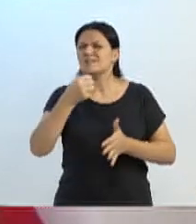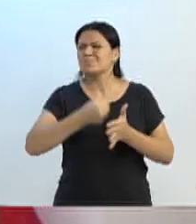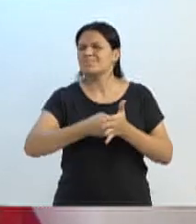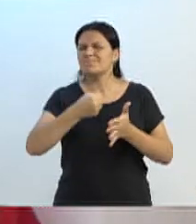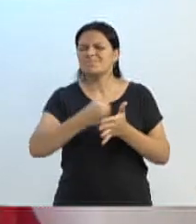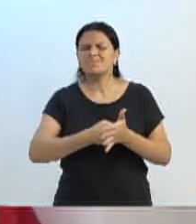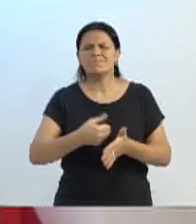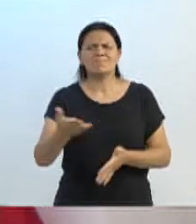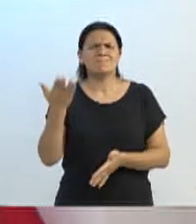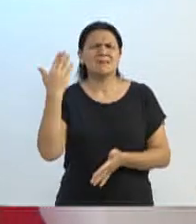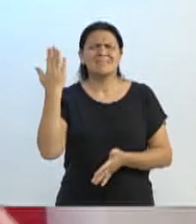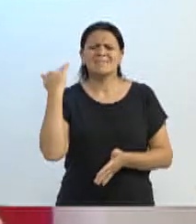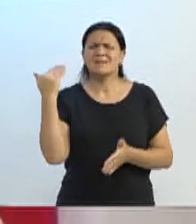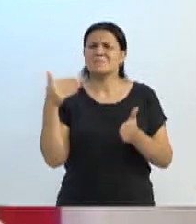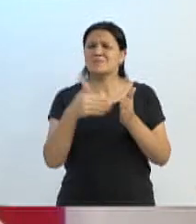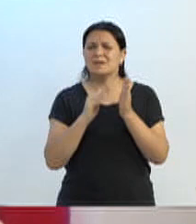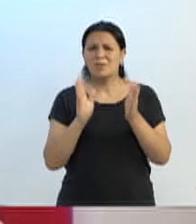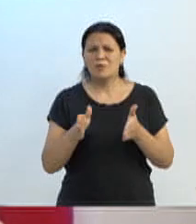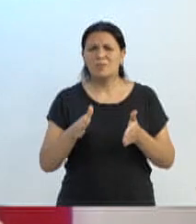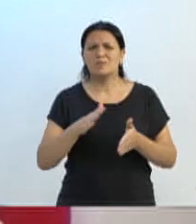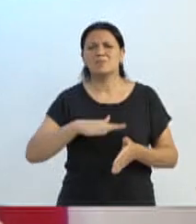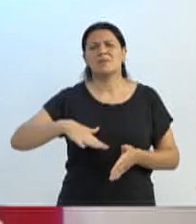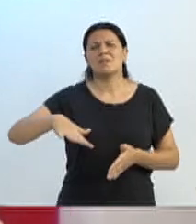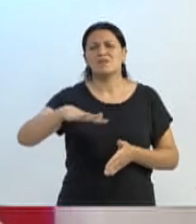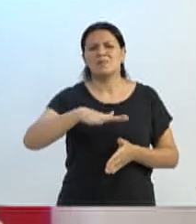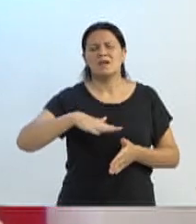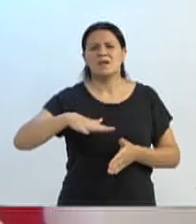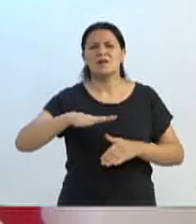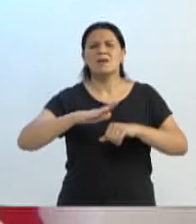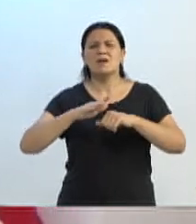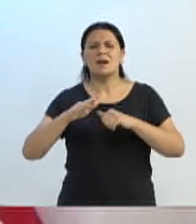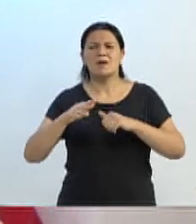área. E a gente tem tentado,